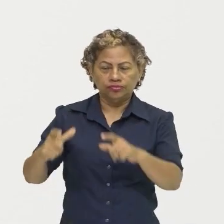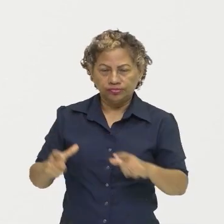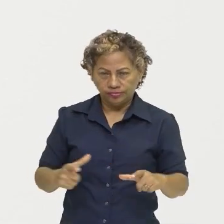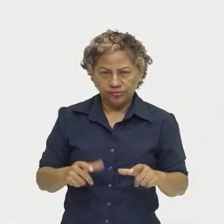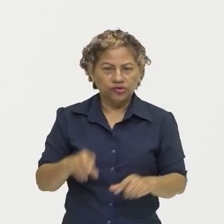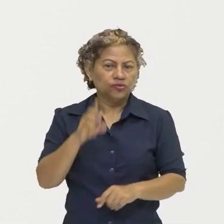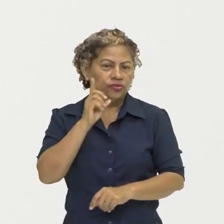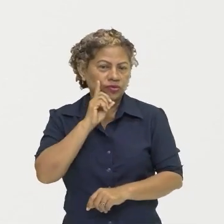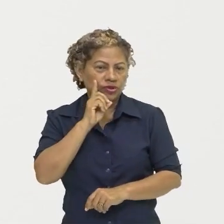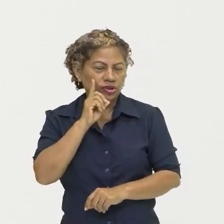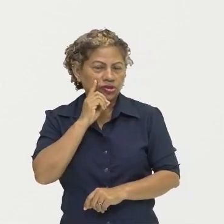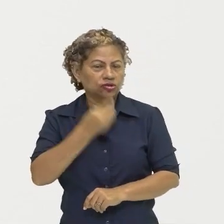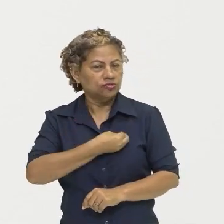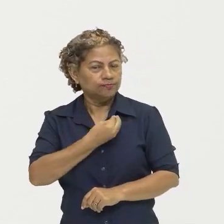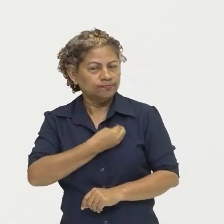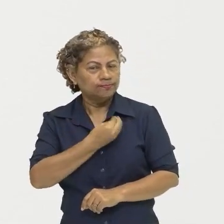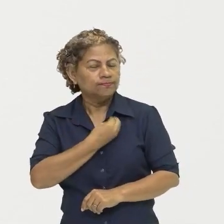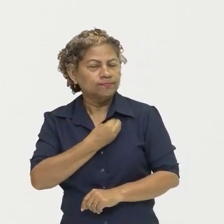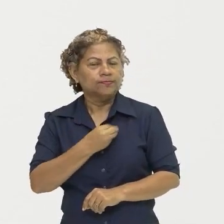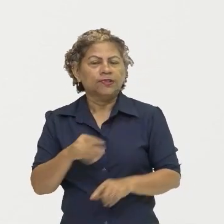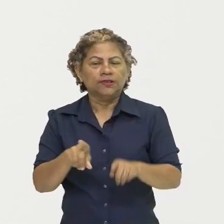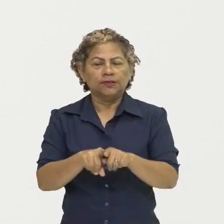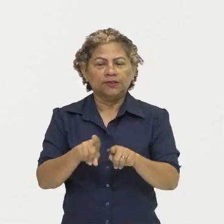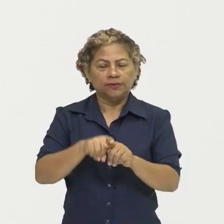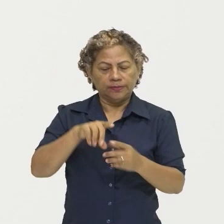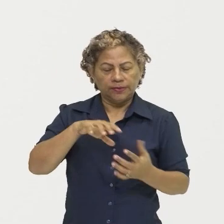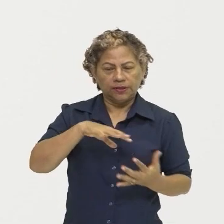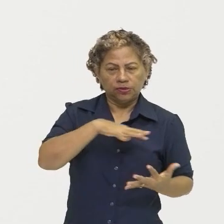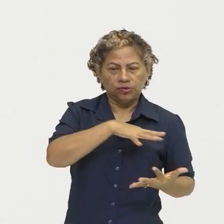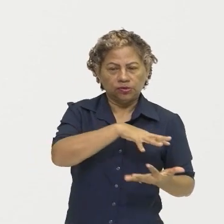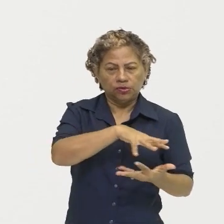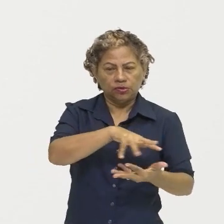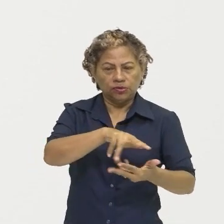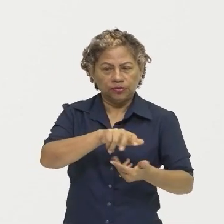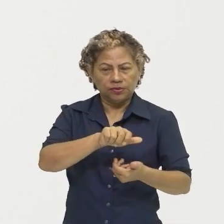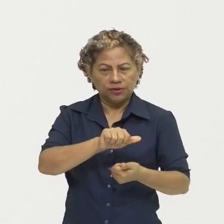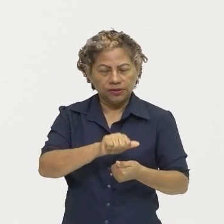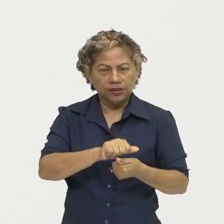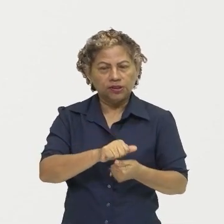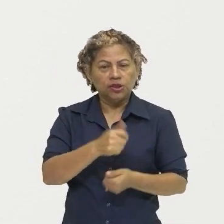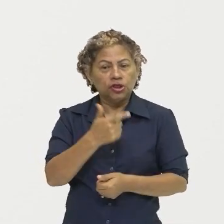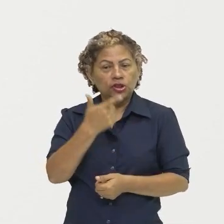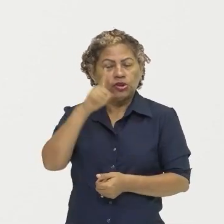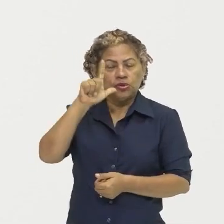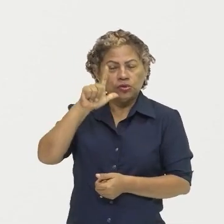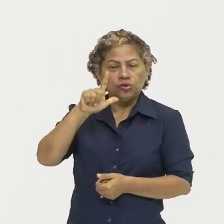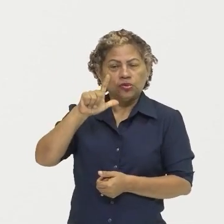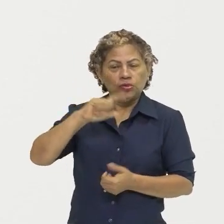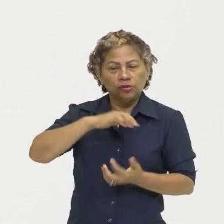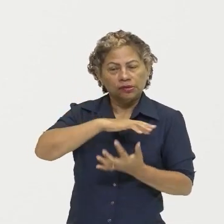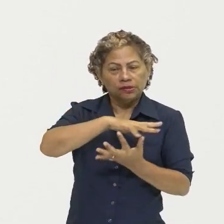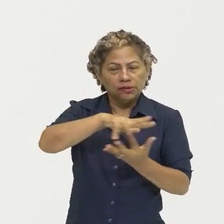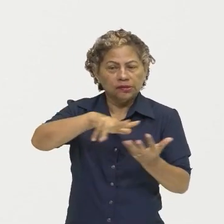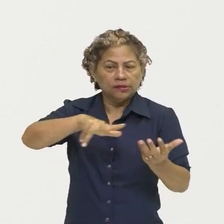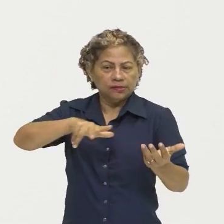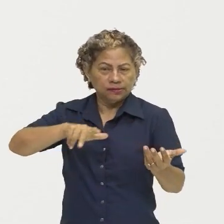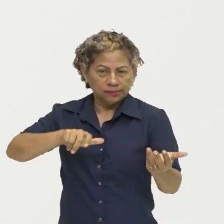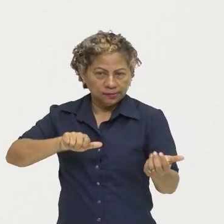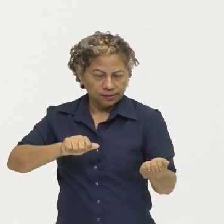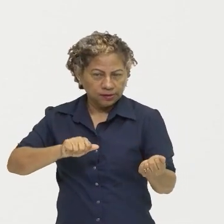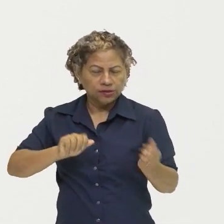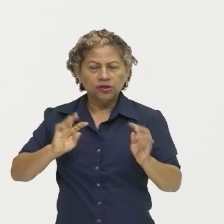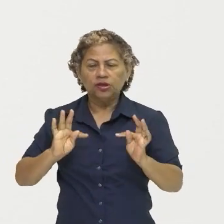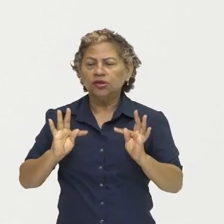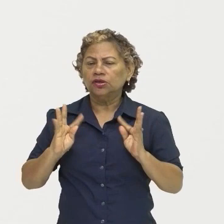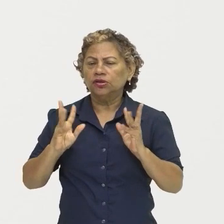no nosso dia a dia, em nosso planeta e em outras galáxias, enfim,